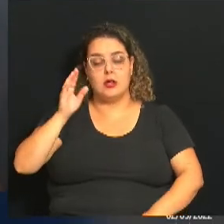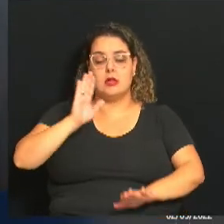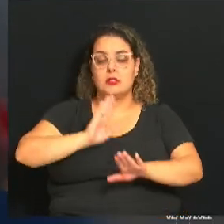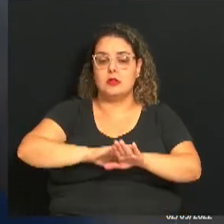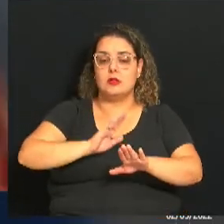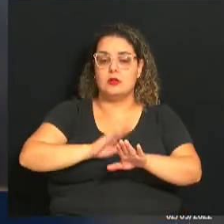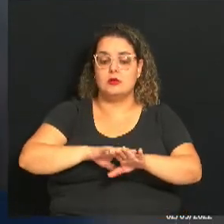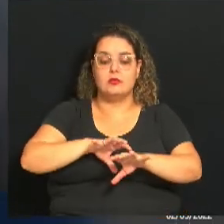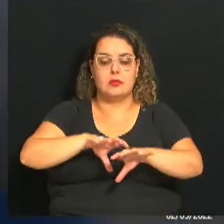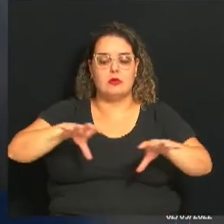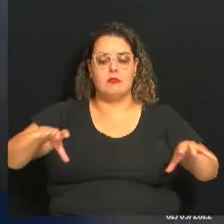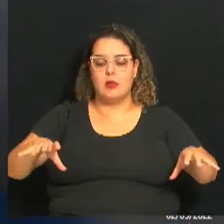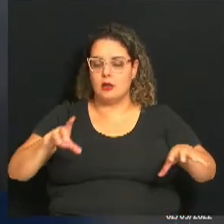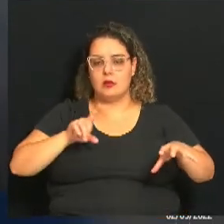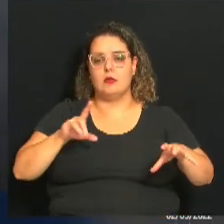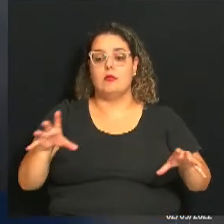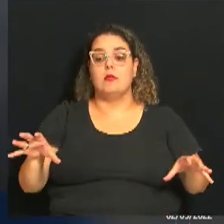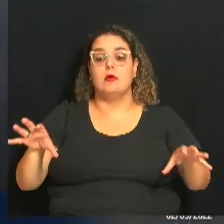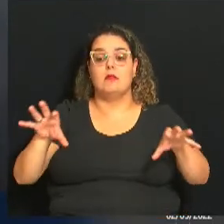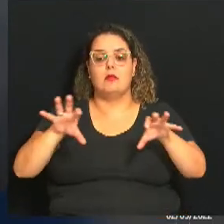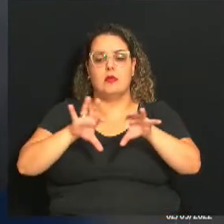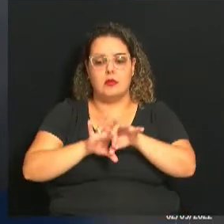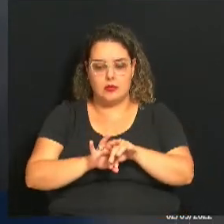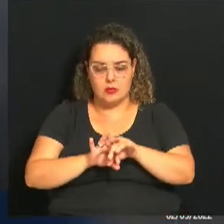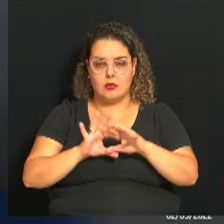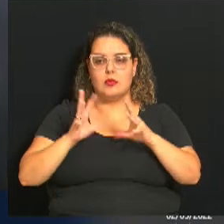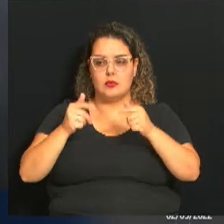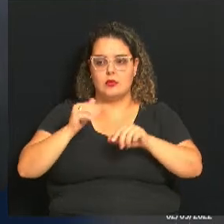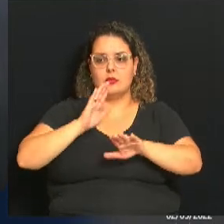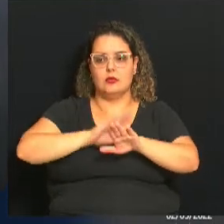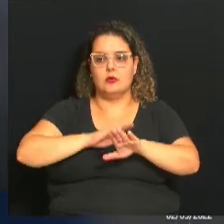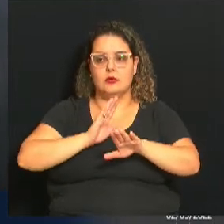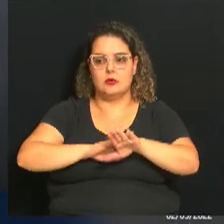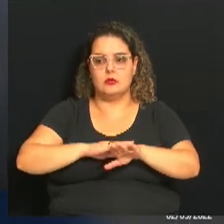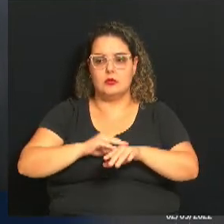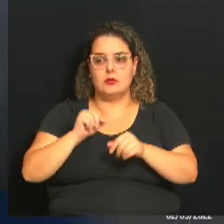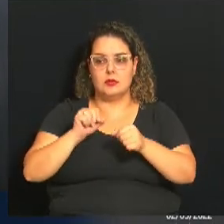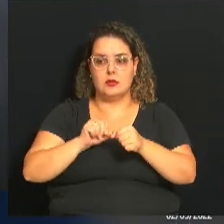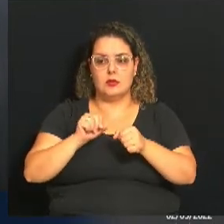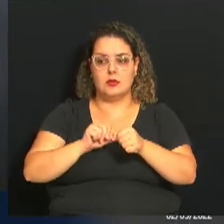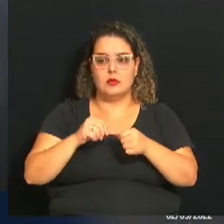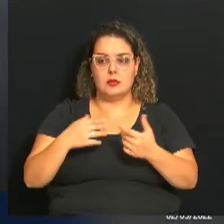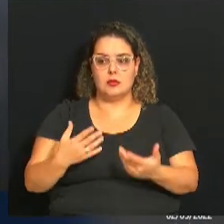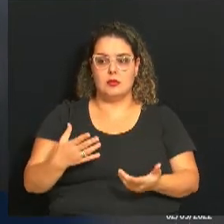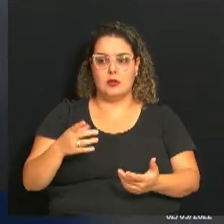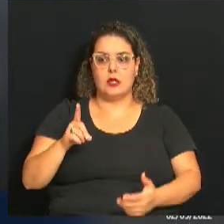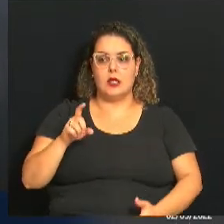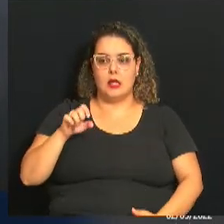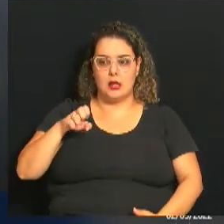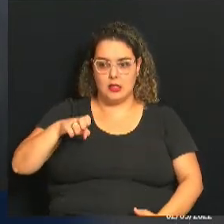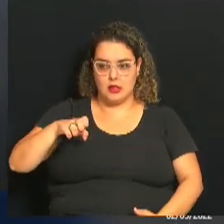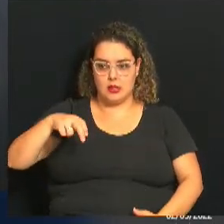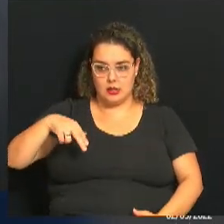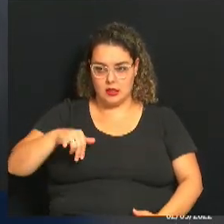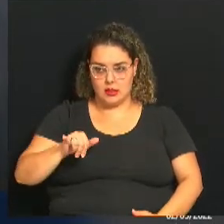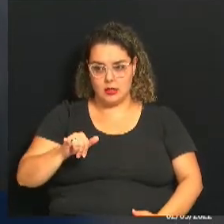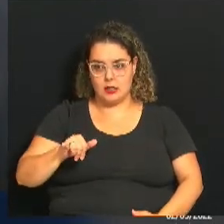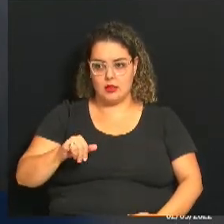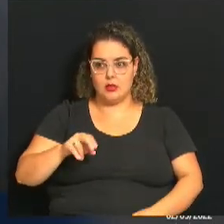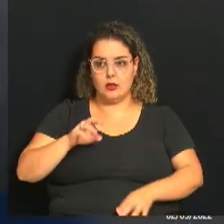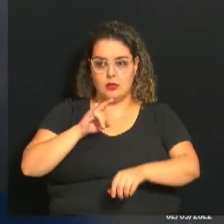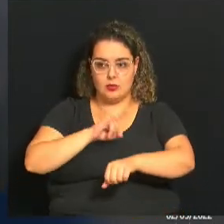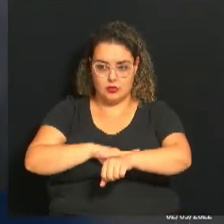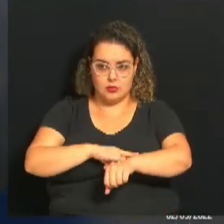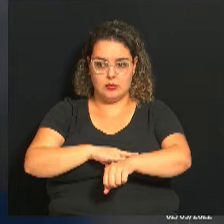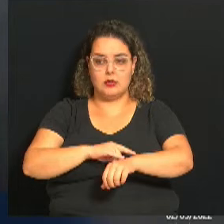e que todo mundo saiba todas as ações que estão sendo feitas. Então, Deni, a questão do banco, dos banheiros, né, a